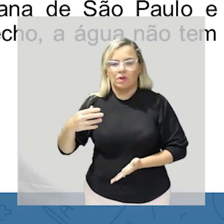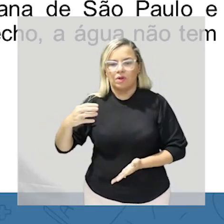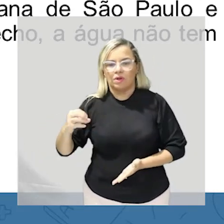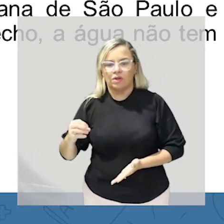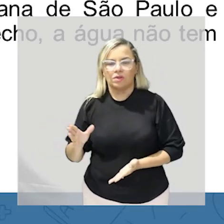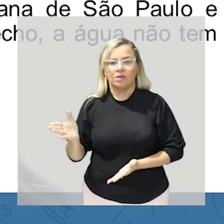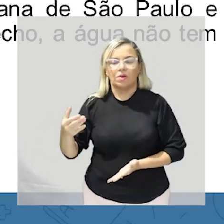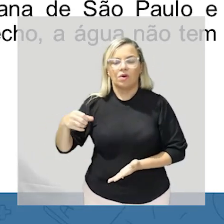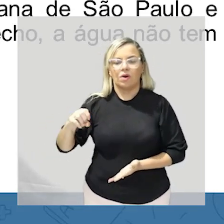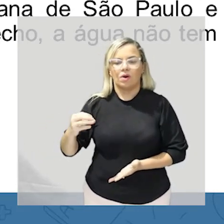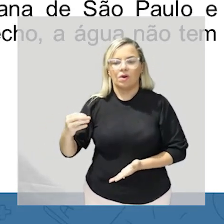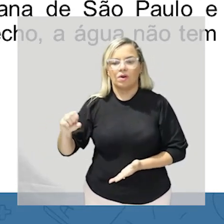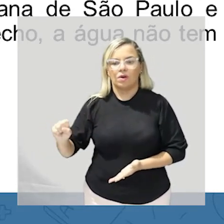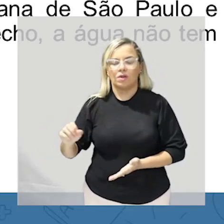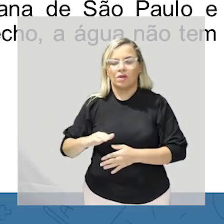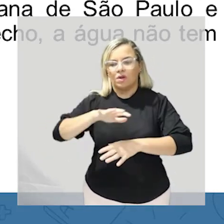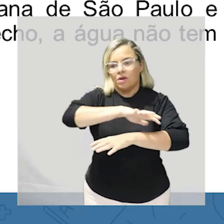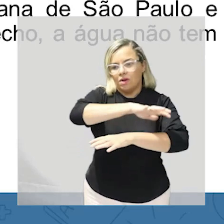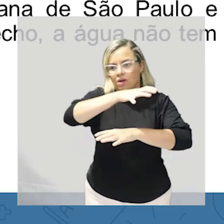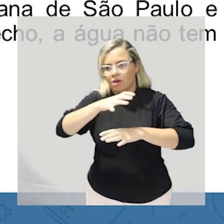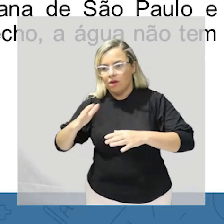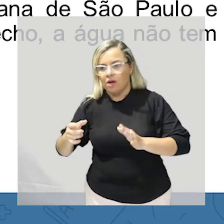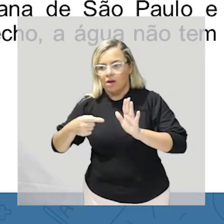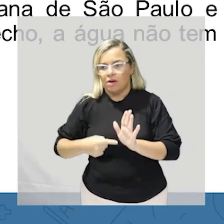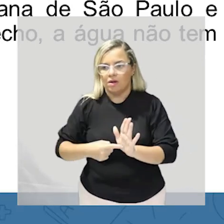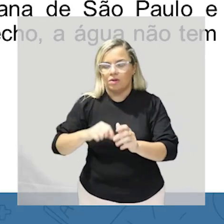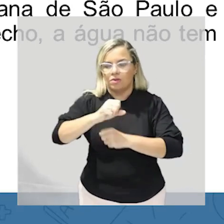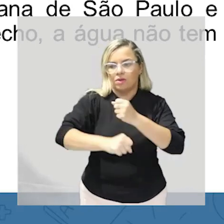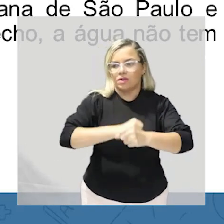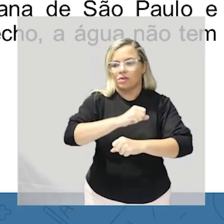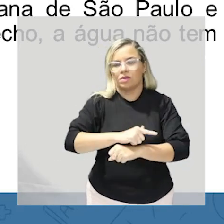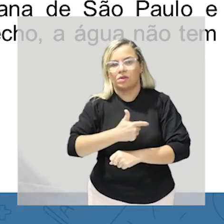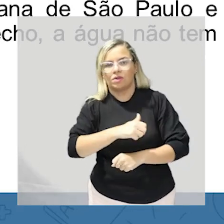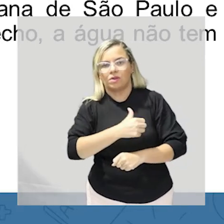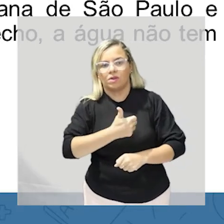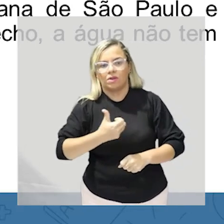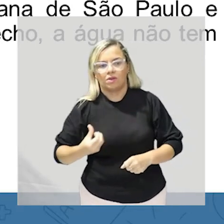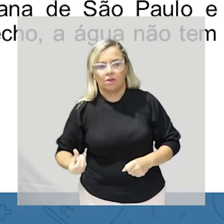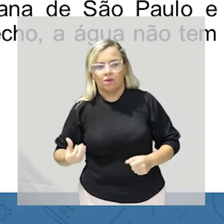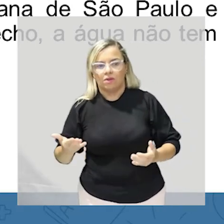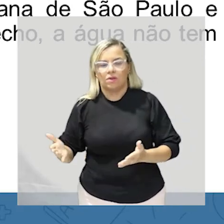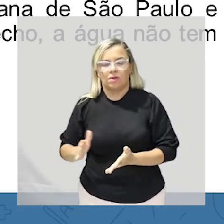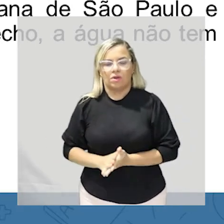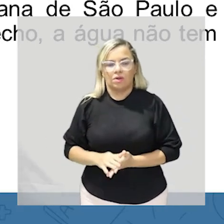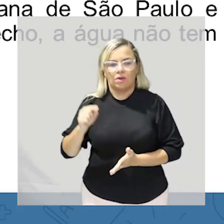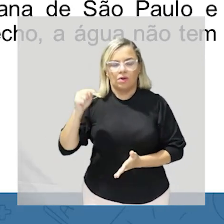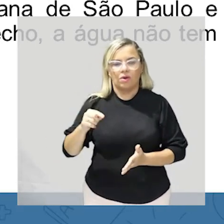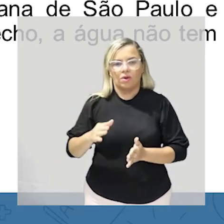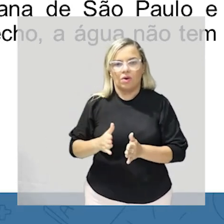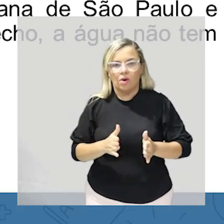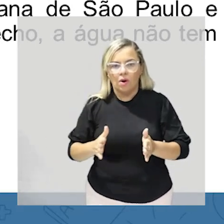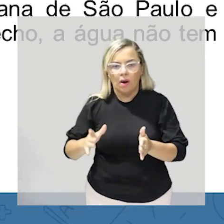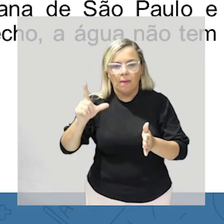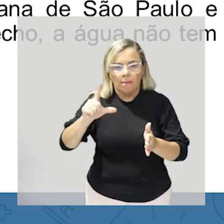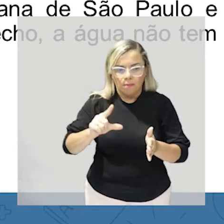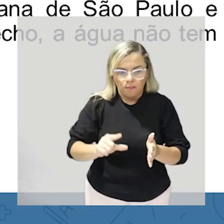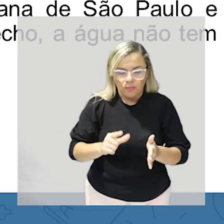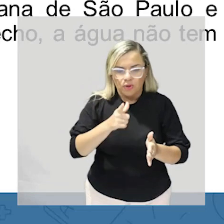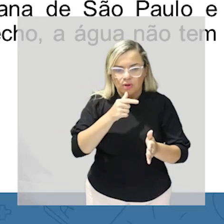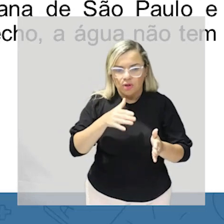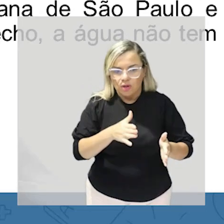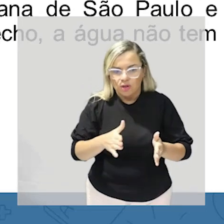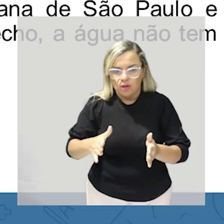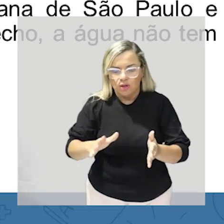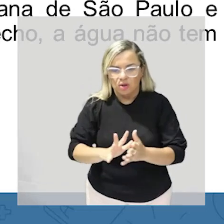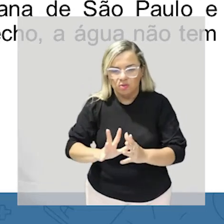Mata Atlântica mostra que, em 2016, o trecho do rio com qualidade da água classificada como